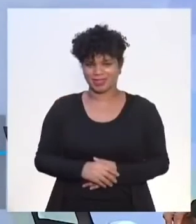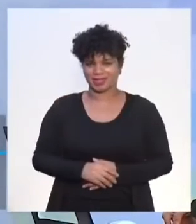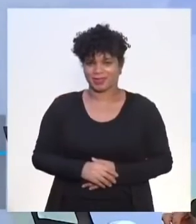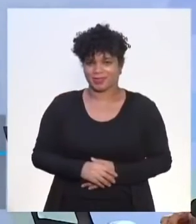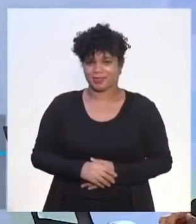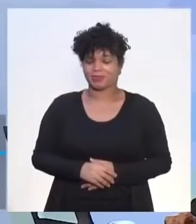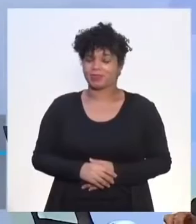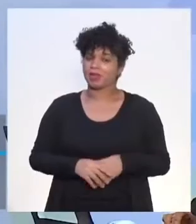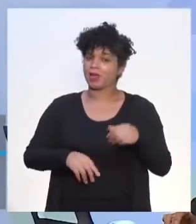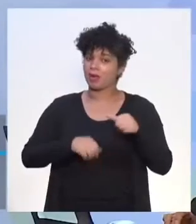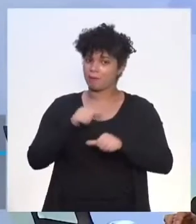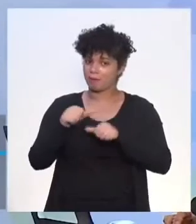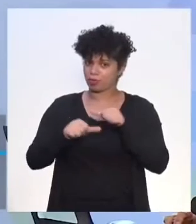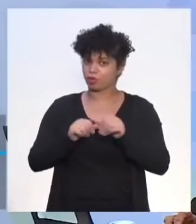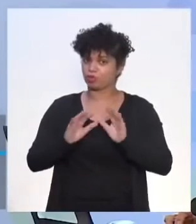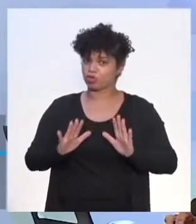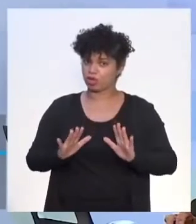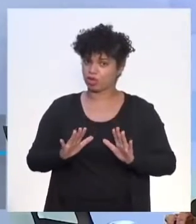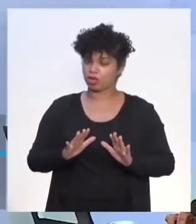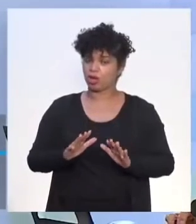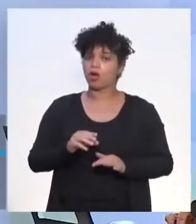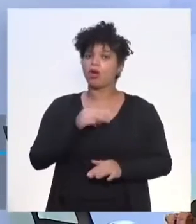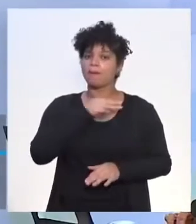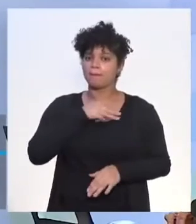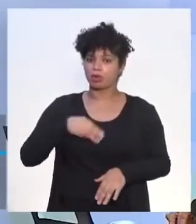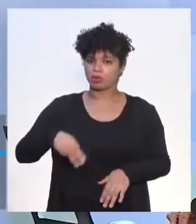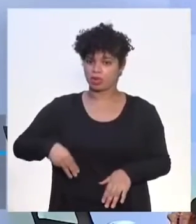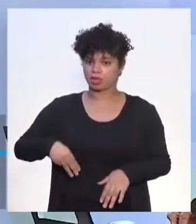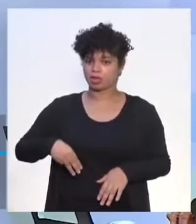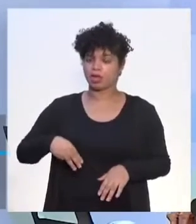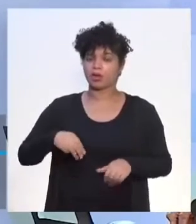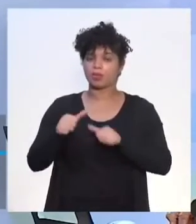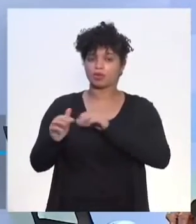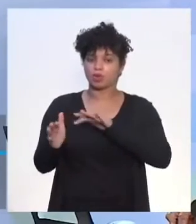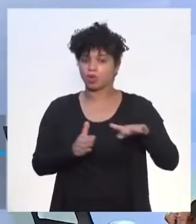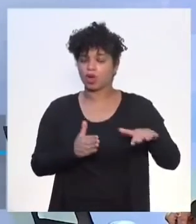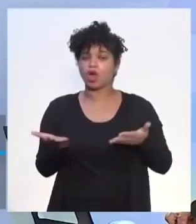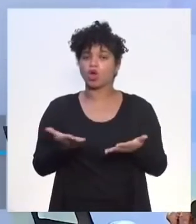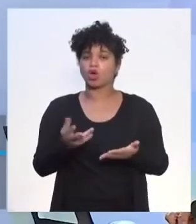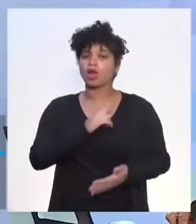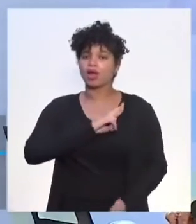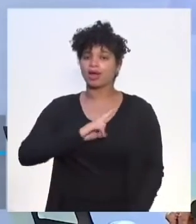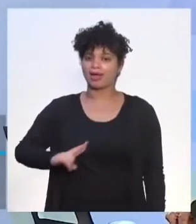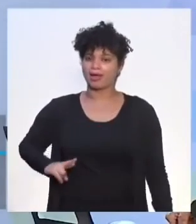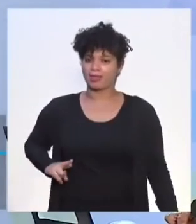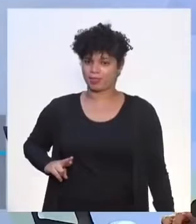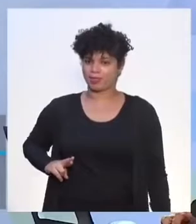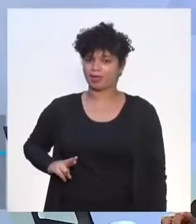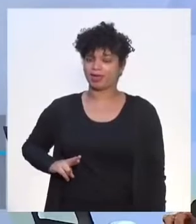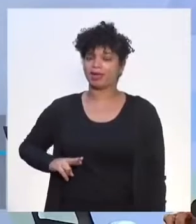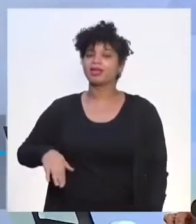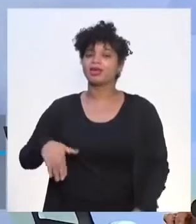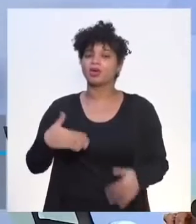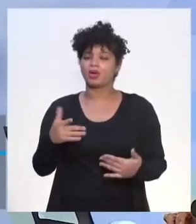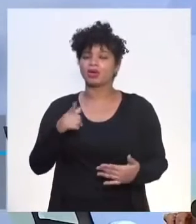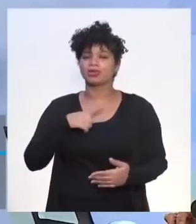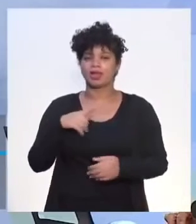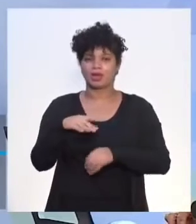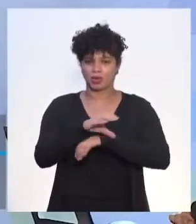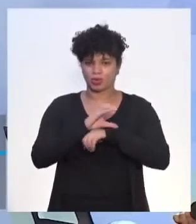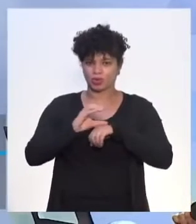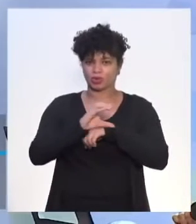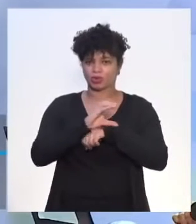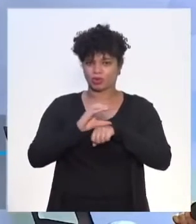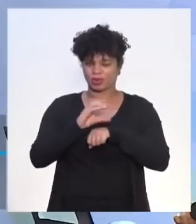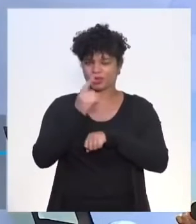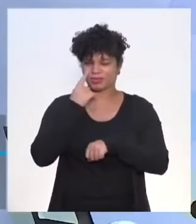trocou o regime, não foi? Monarquia, agora é república. Tem que ter uma Constituição. E essa Constituição nós vamos ver na tela